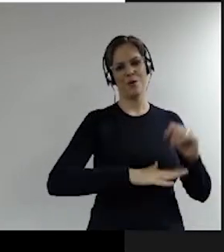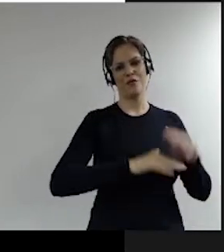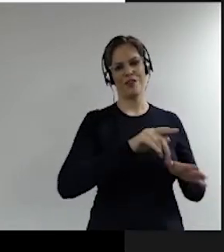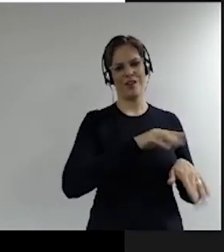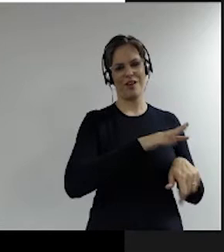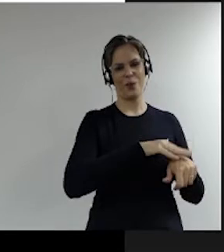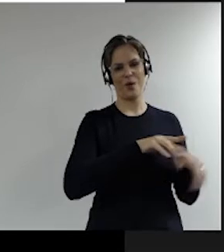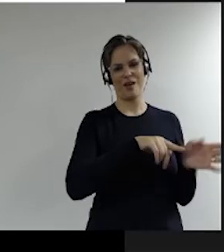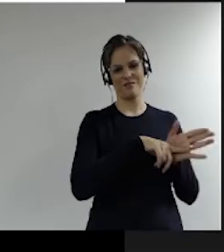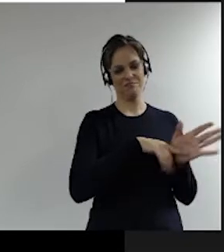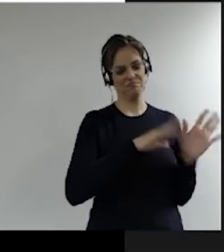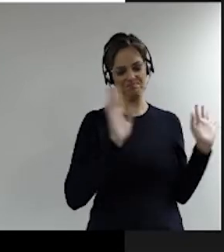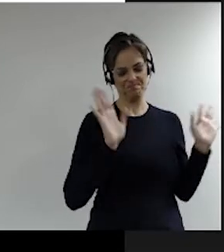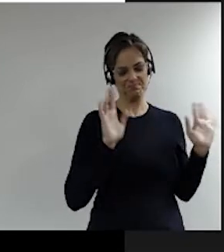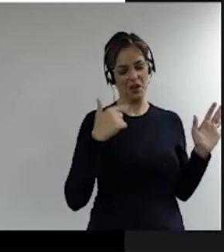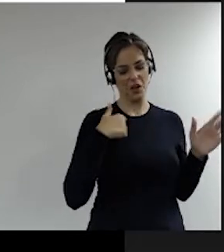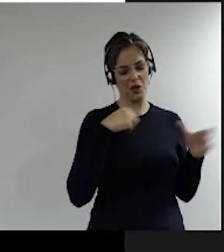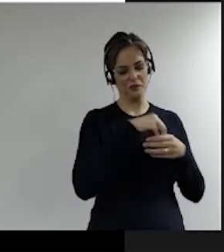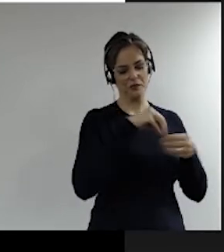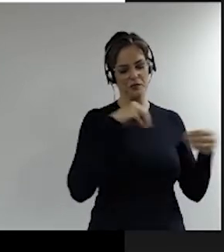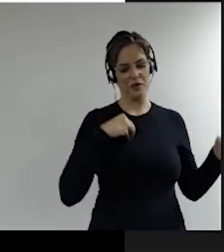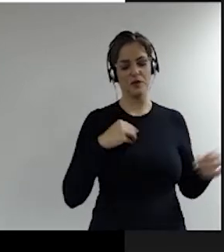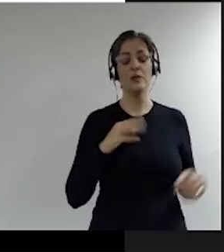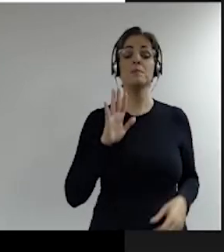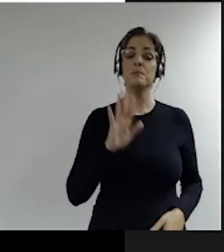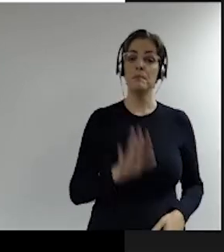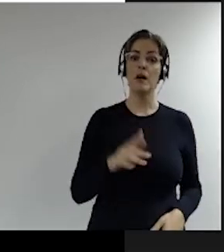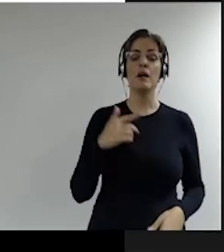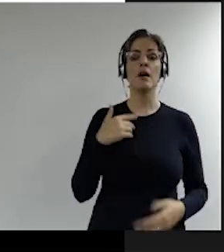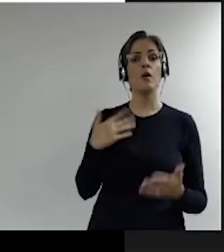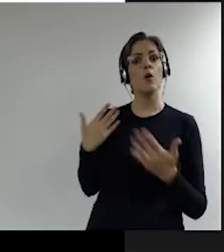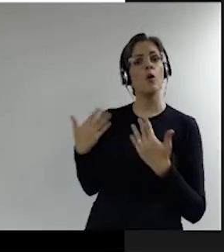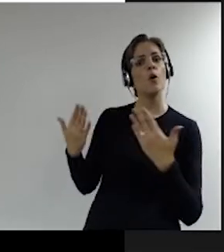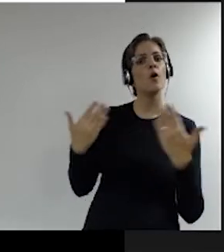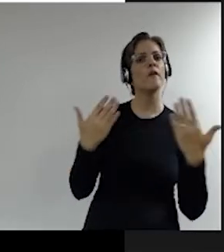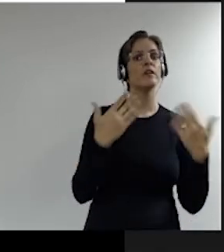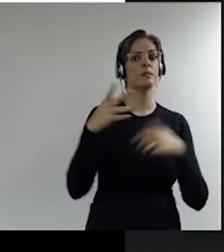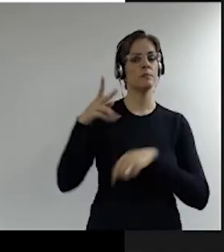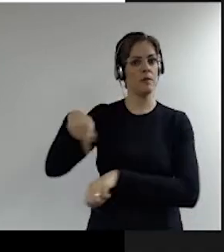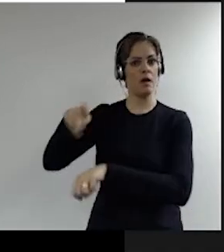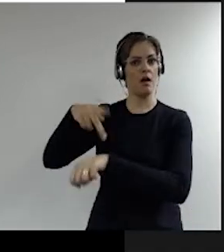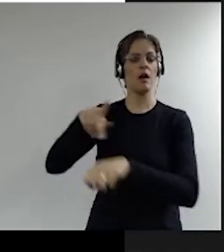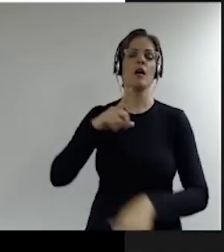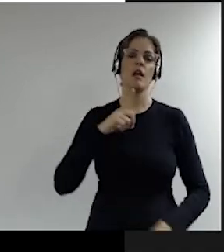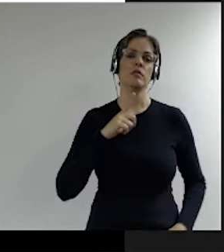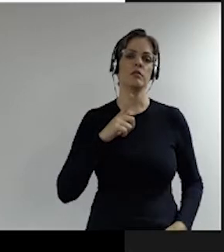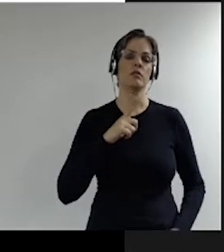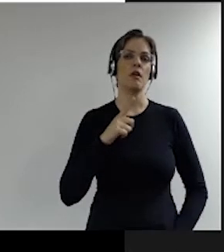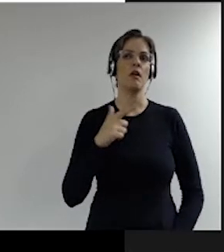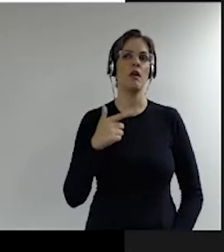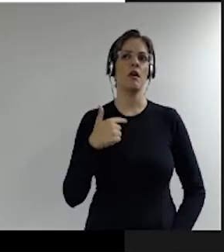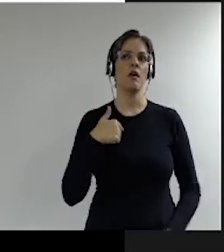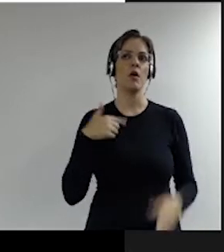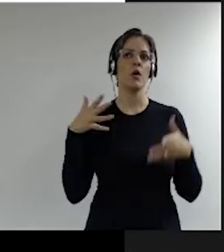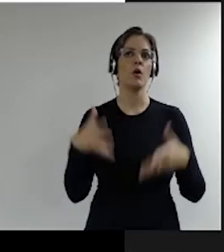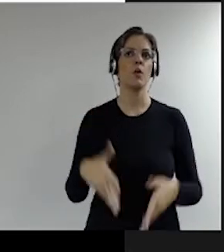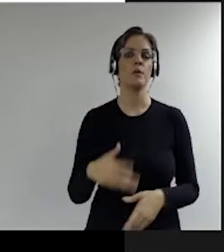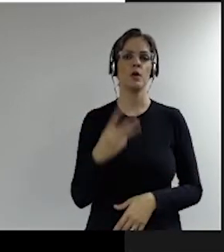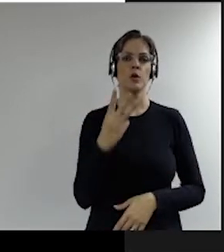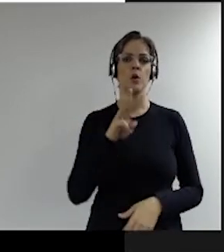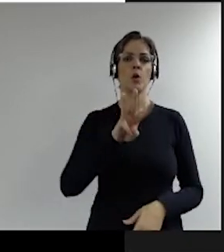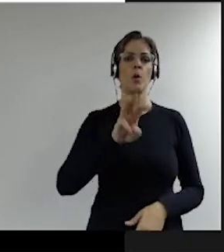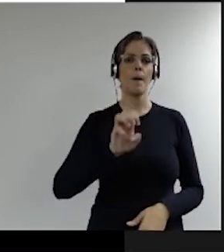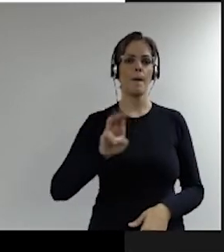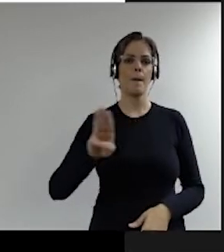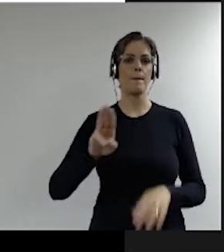dizer que o que eu conversando com vários países, eu estou participando de 2 webinários semanais